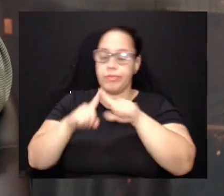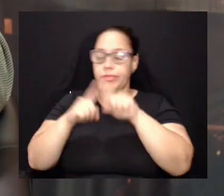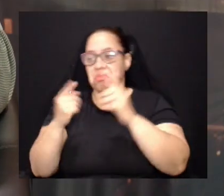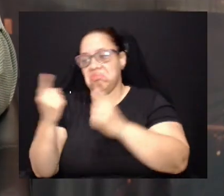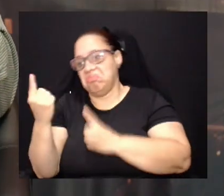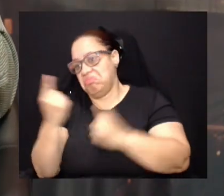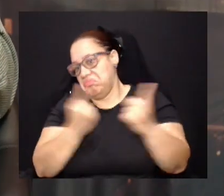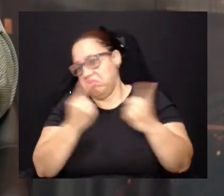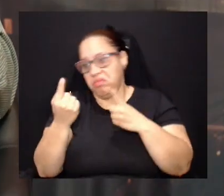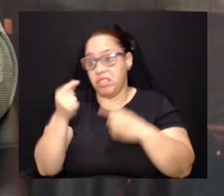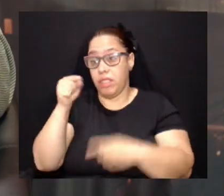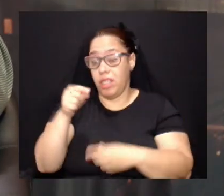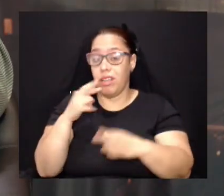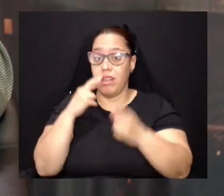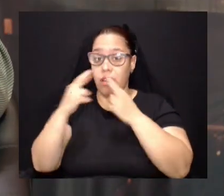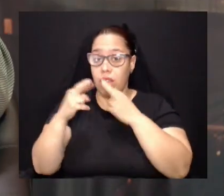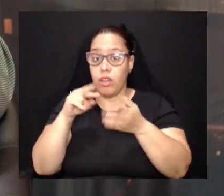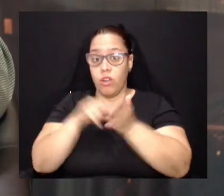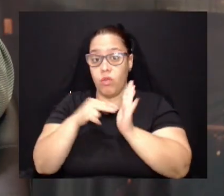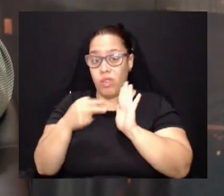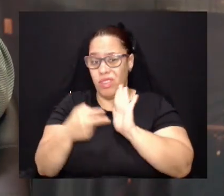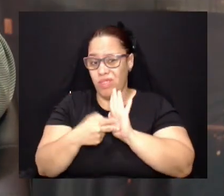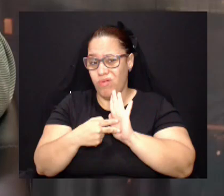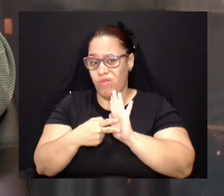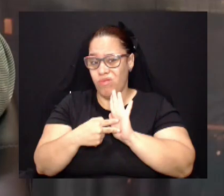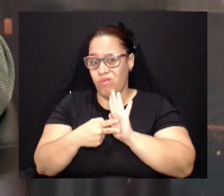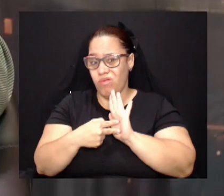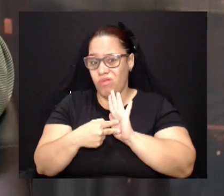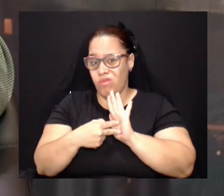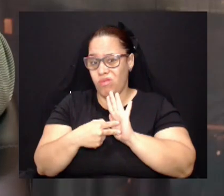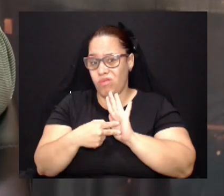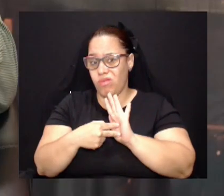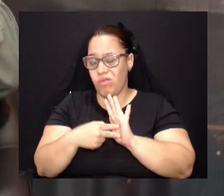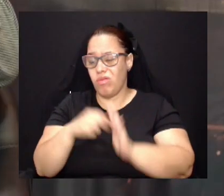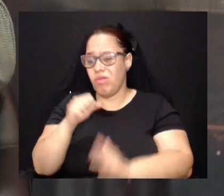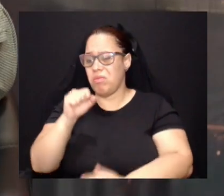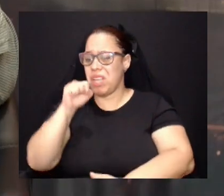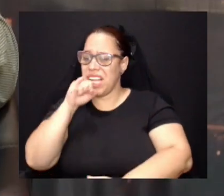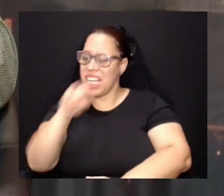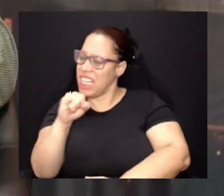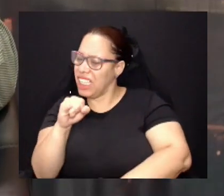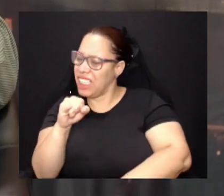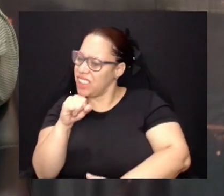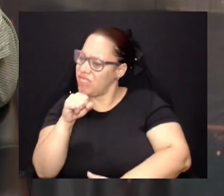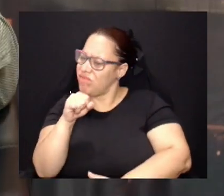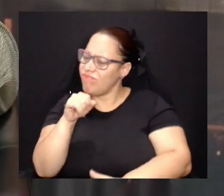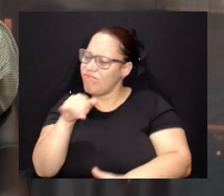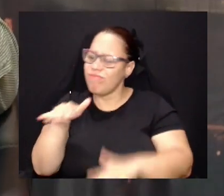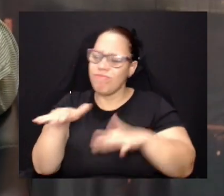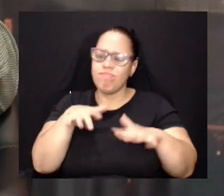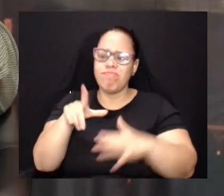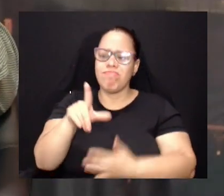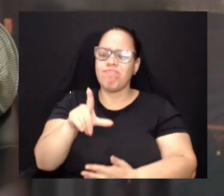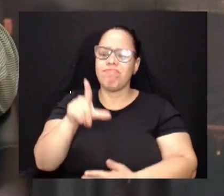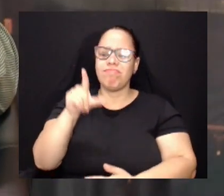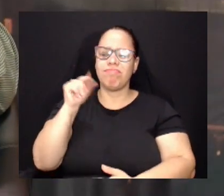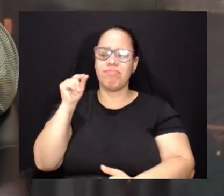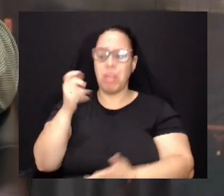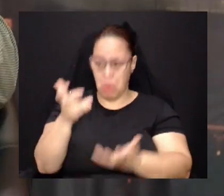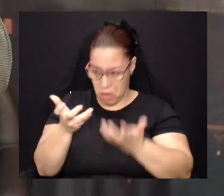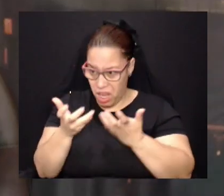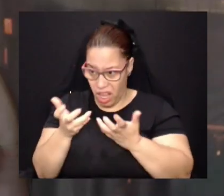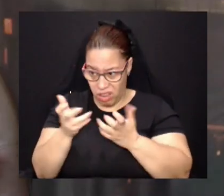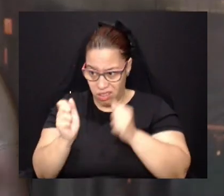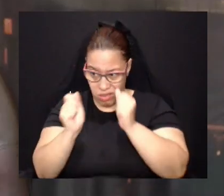aquela relação faz sentido. Assim, se eu, em algum momento, isso precisa ser uma escolha. Eu quero estar nessa